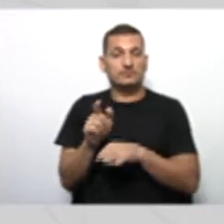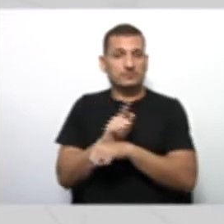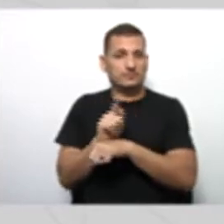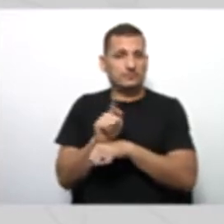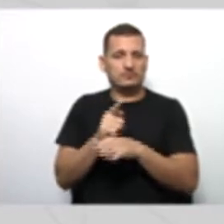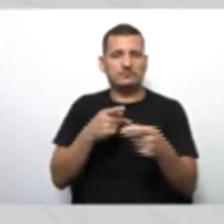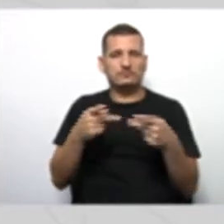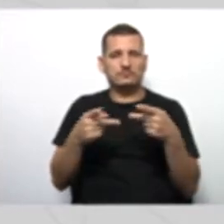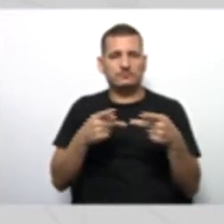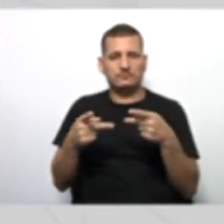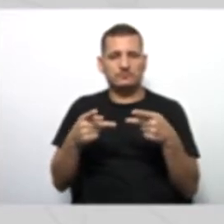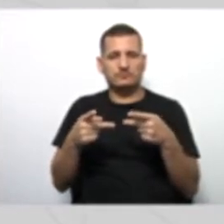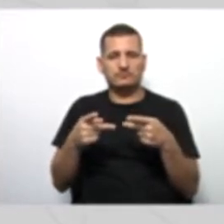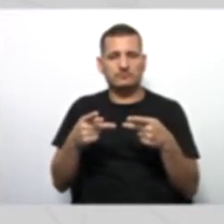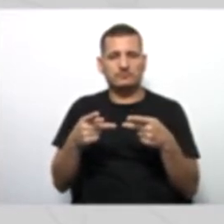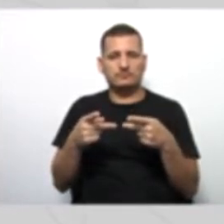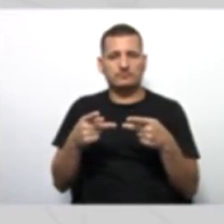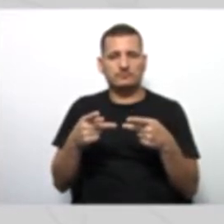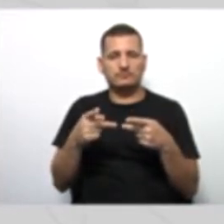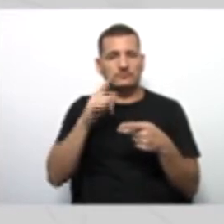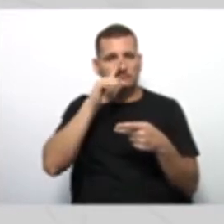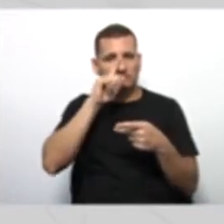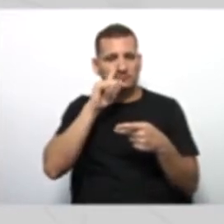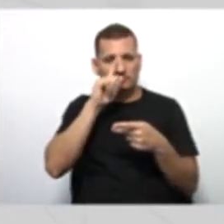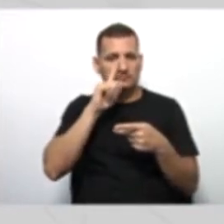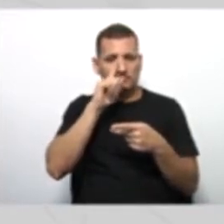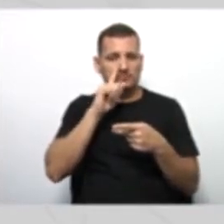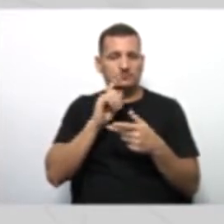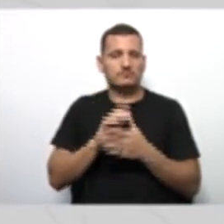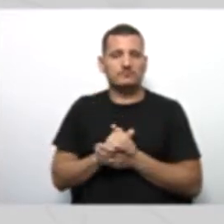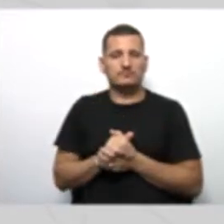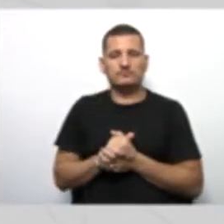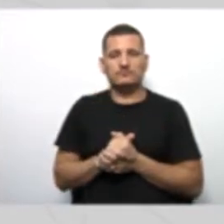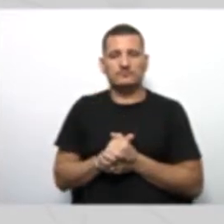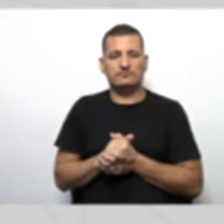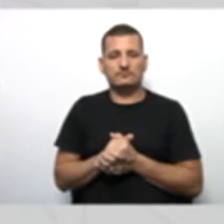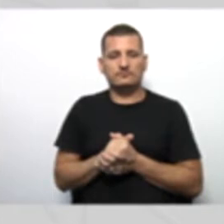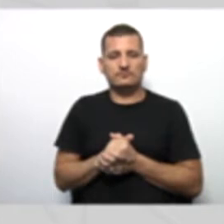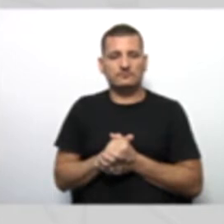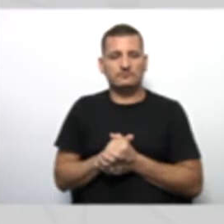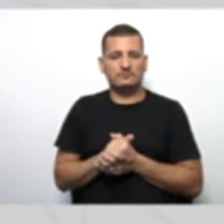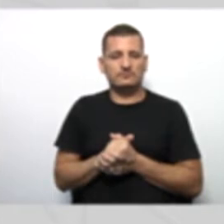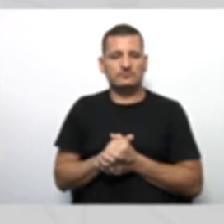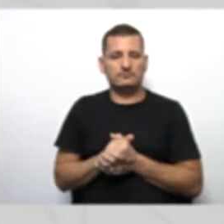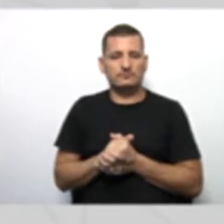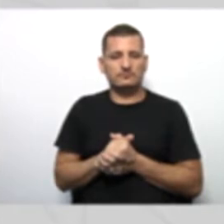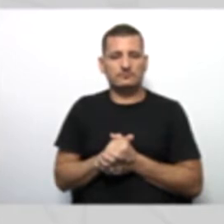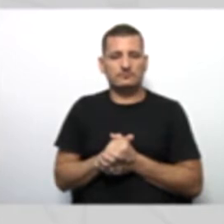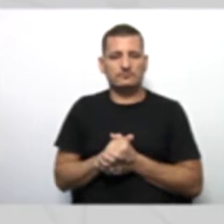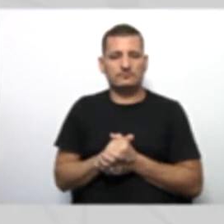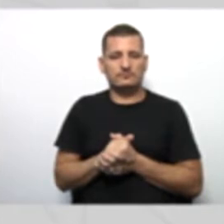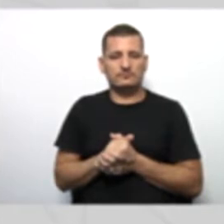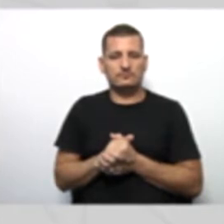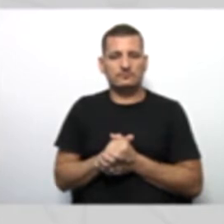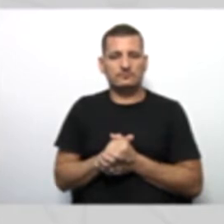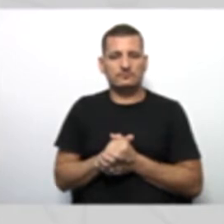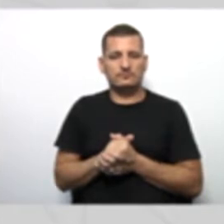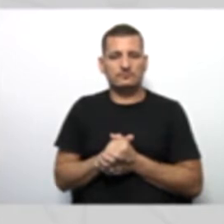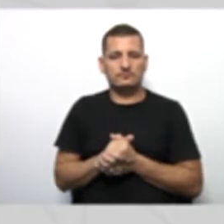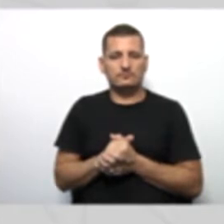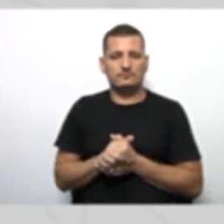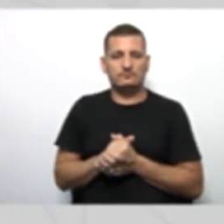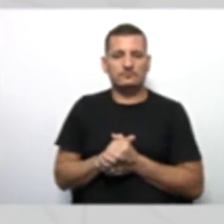gerenciamento de riscos dentro desses três cenários possíveis, tá? Olha só, gente, quando a gente está aqui em